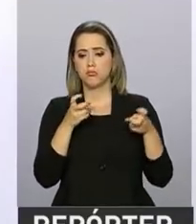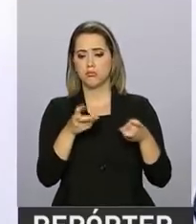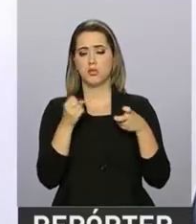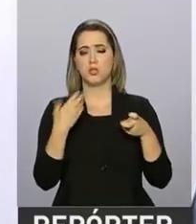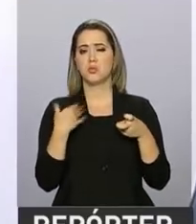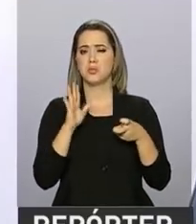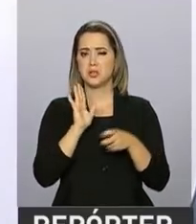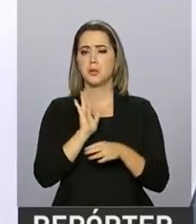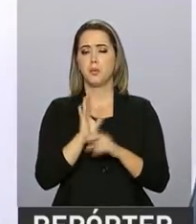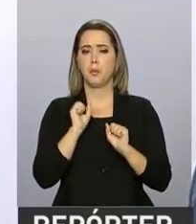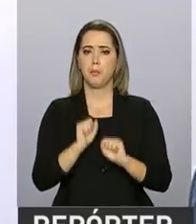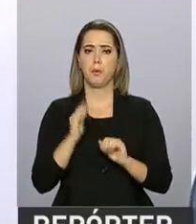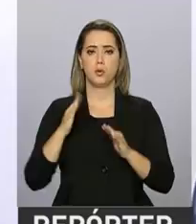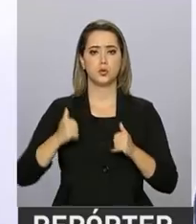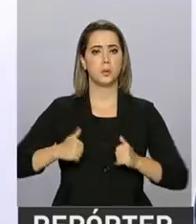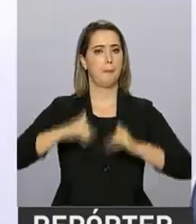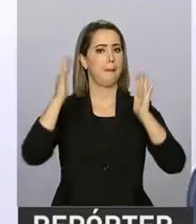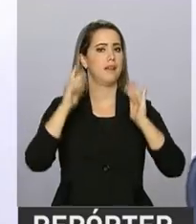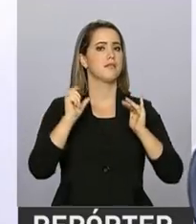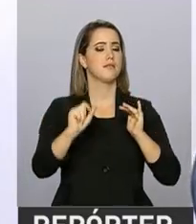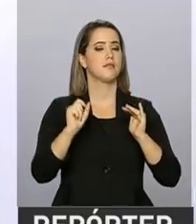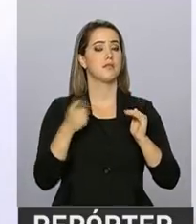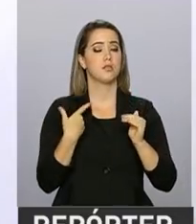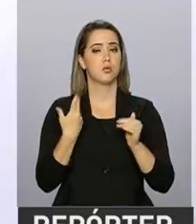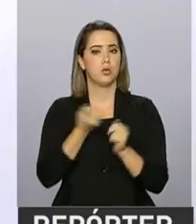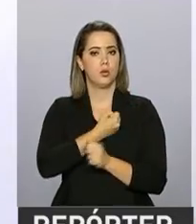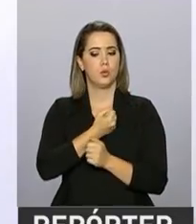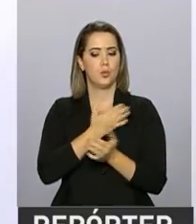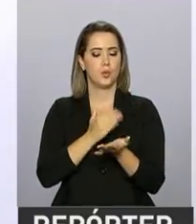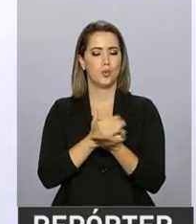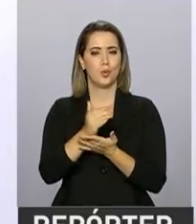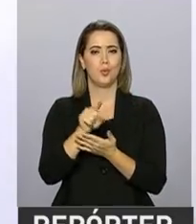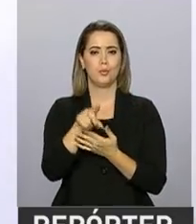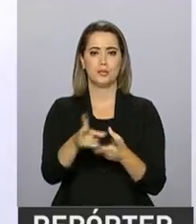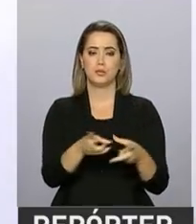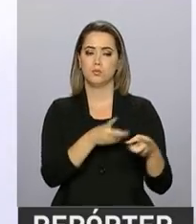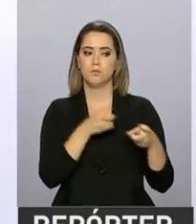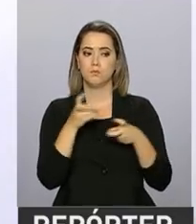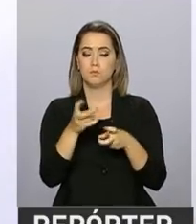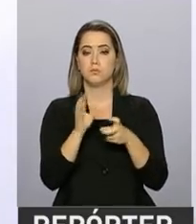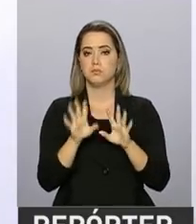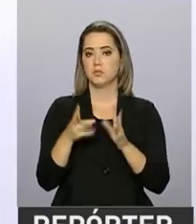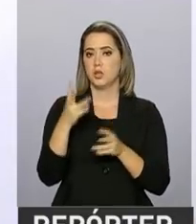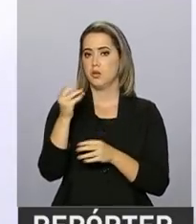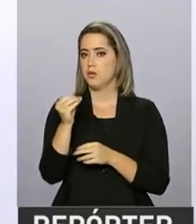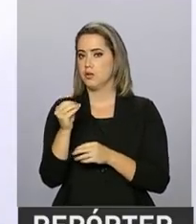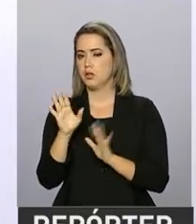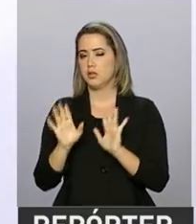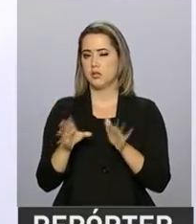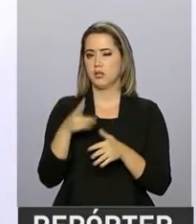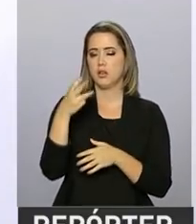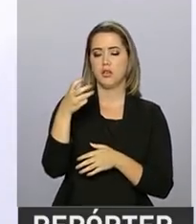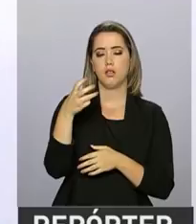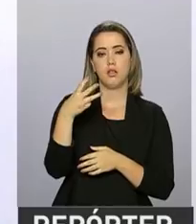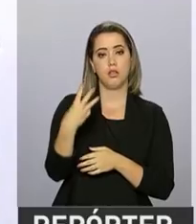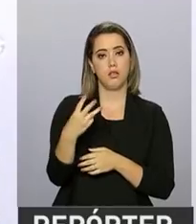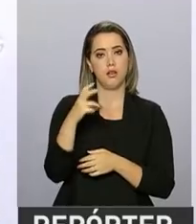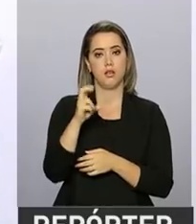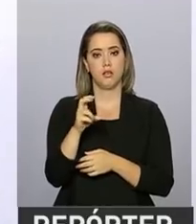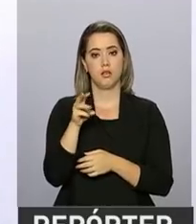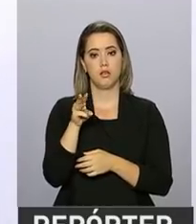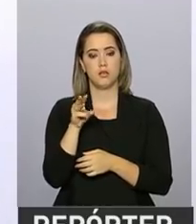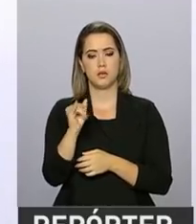vai ultrapassar aquele número inicialmente previsto entre 30 e 35 bilhões de